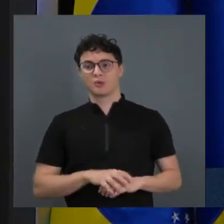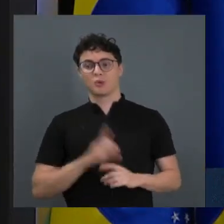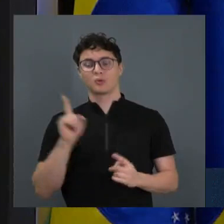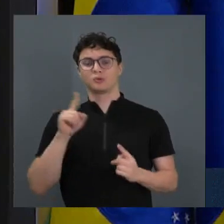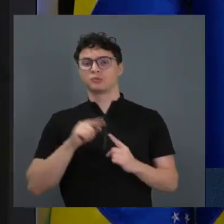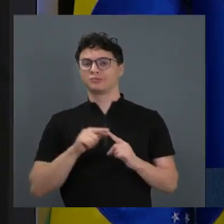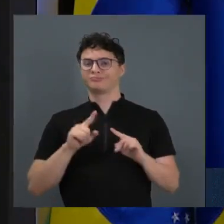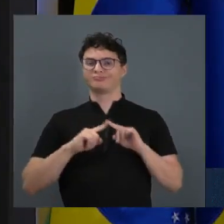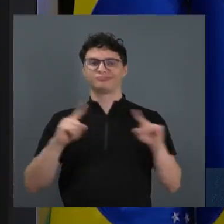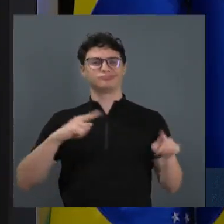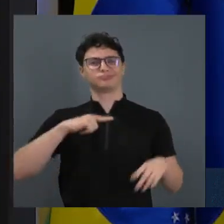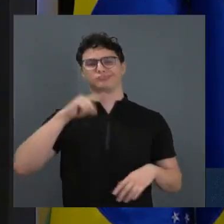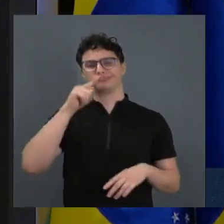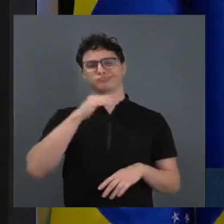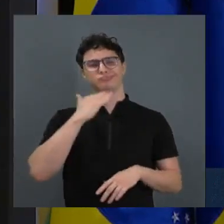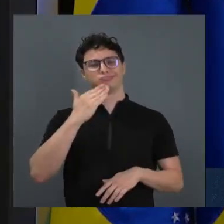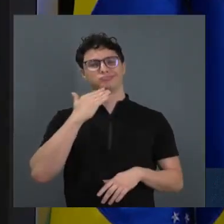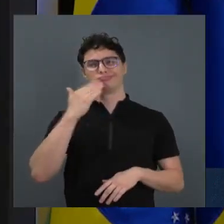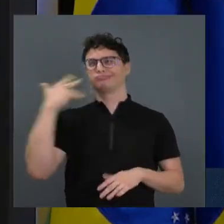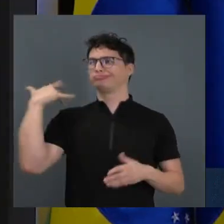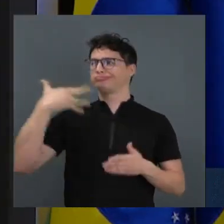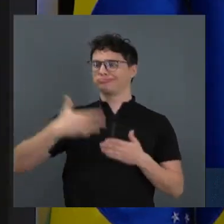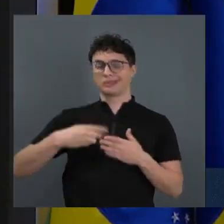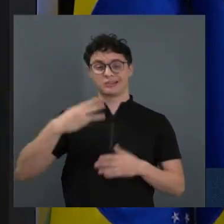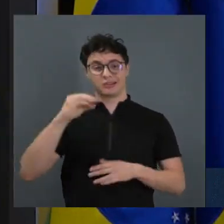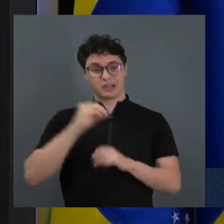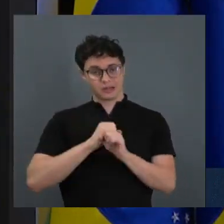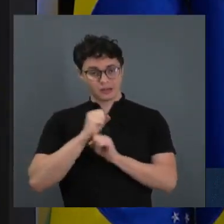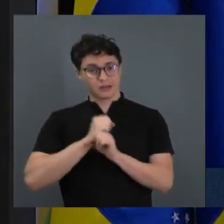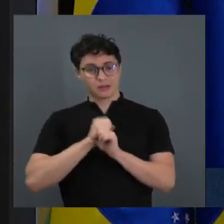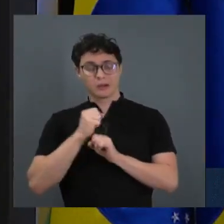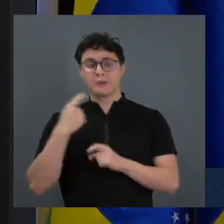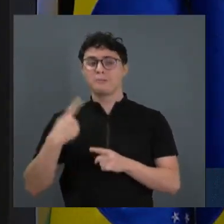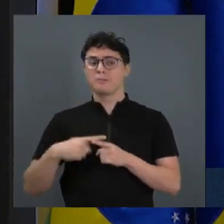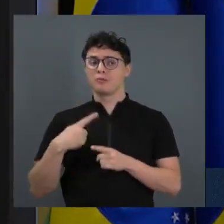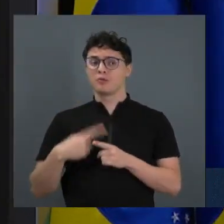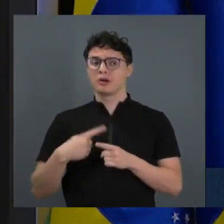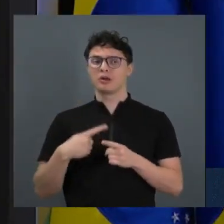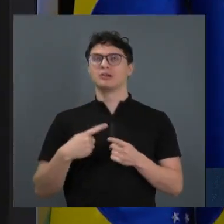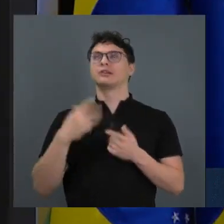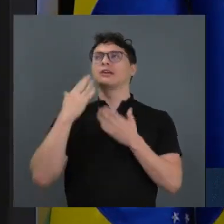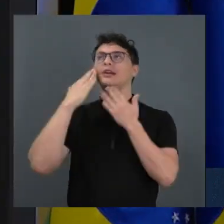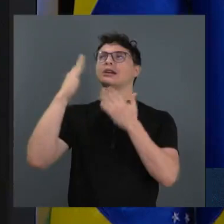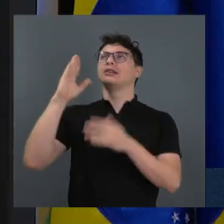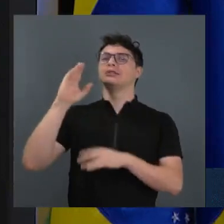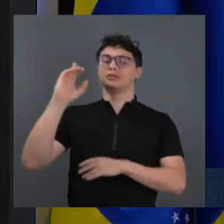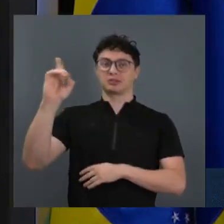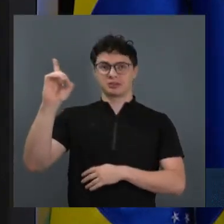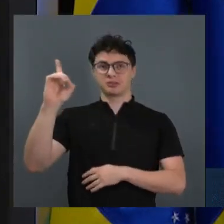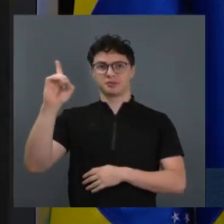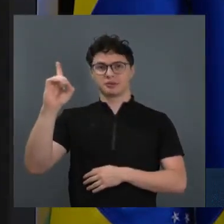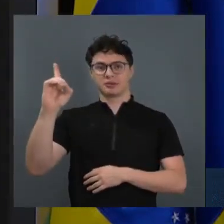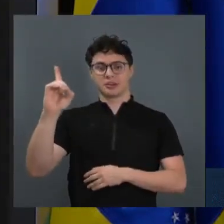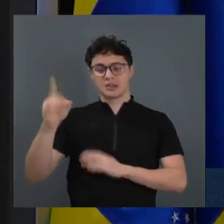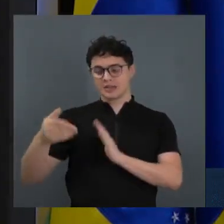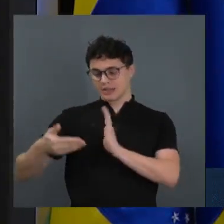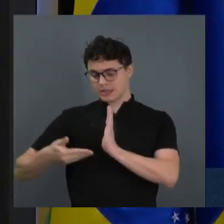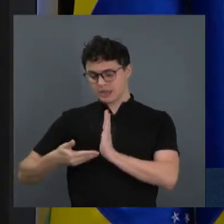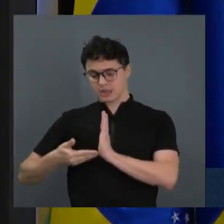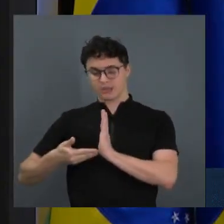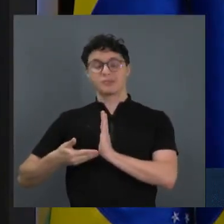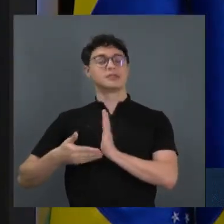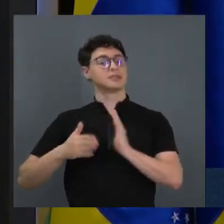sem sucesso nesses últimos 30 anos, senador Cleitinho. Porque, graças a Deus, tanto a Câmara como o